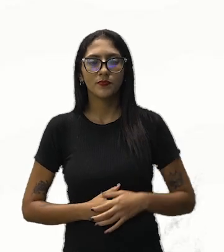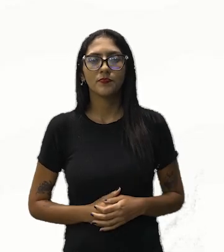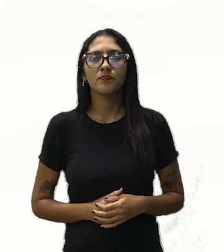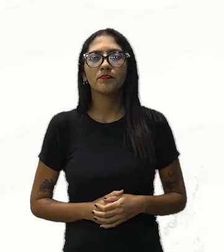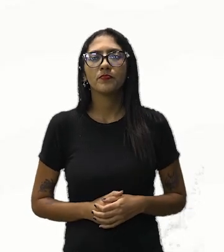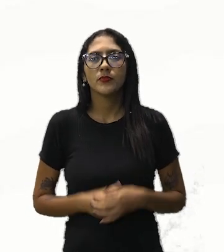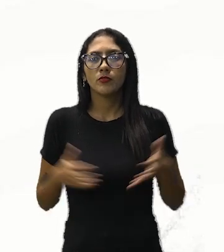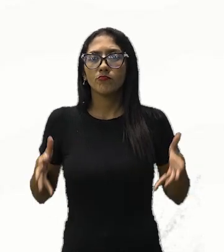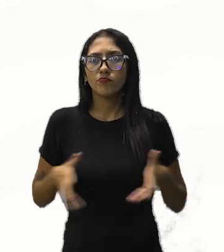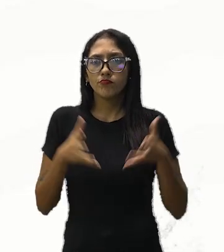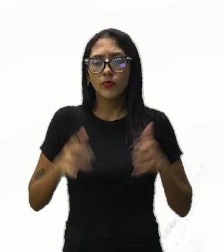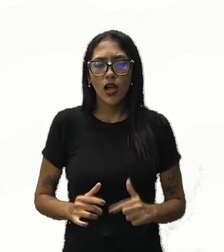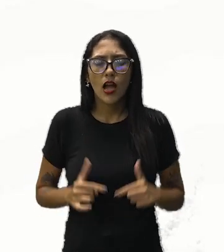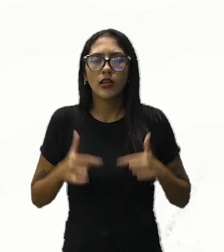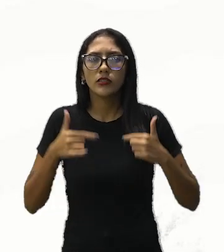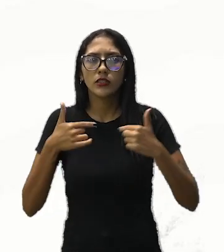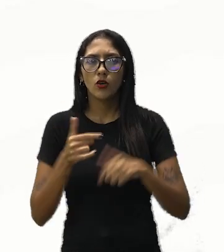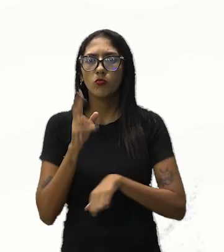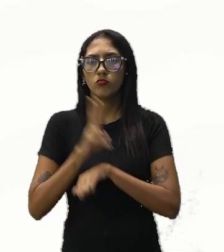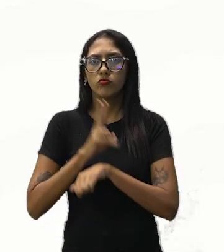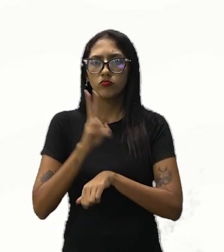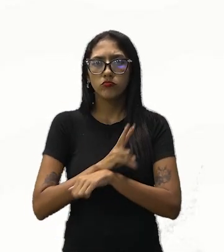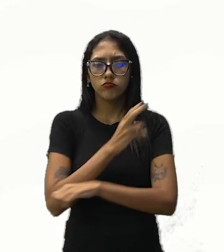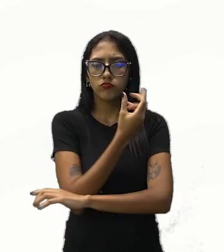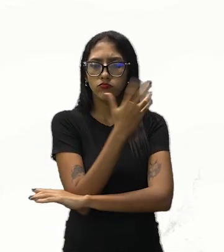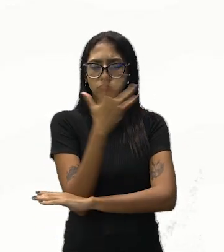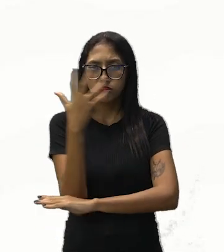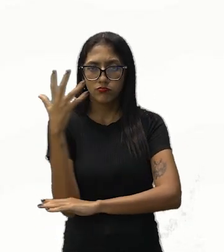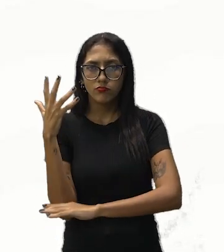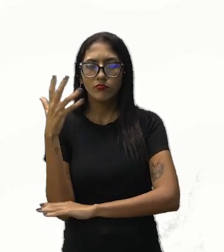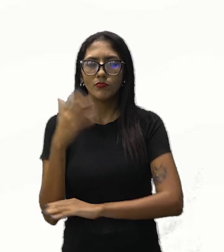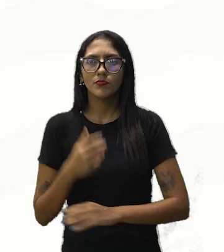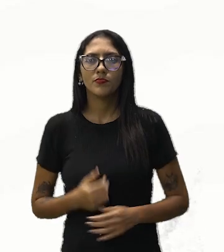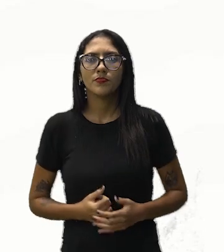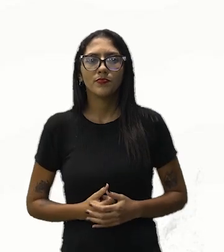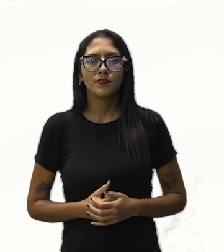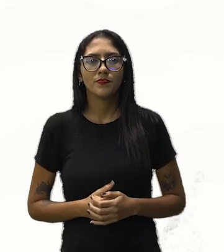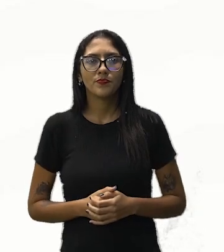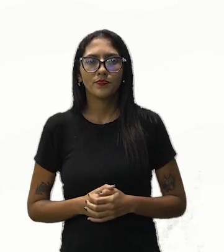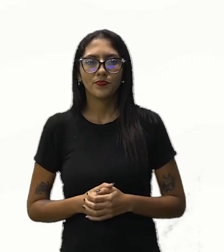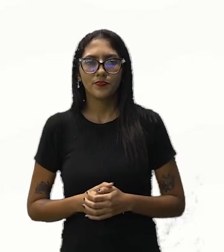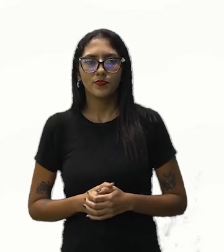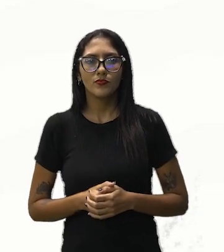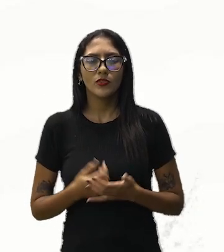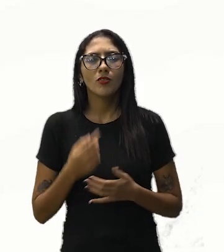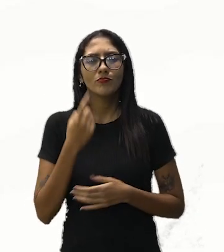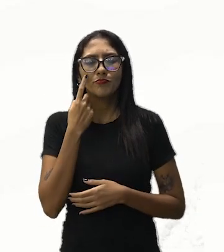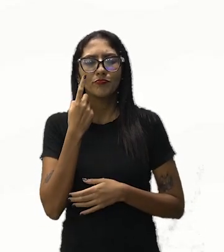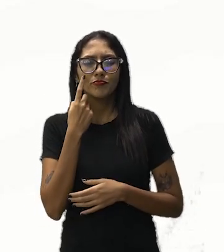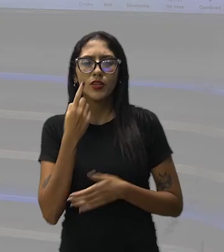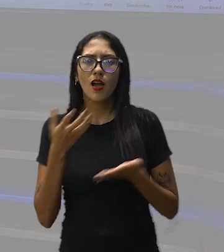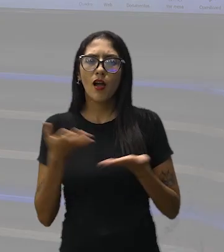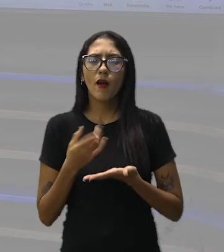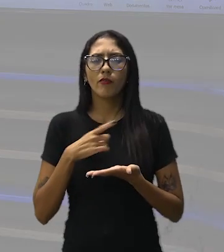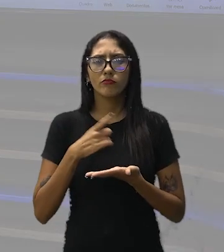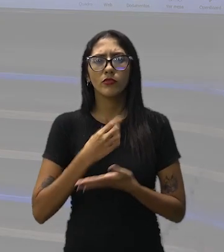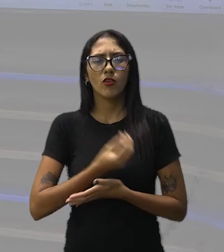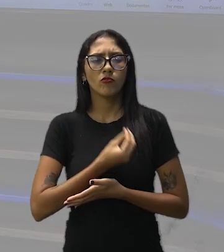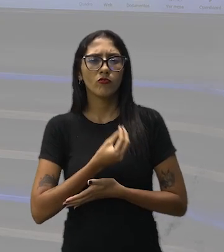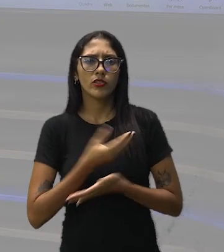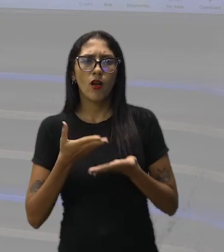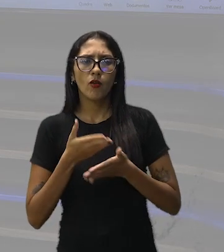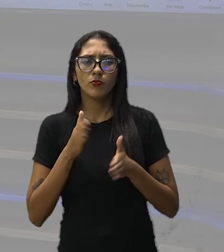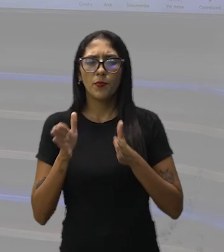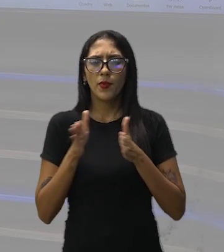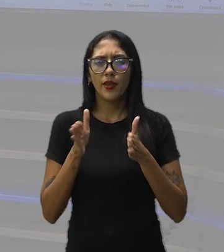de ações de reflorestamento. Ou seja, já que nós estamos vivendo numa época e